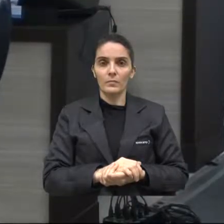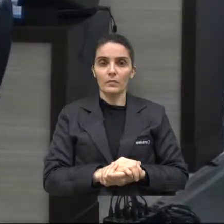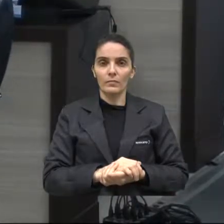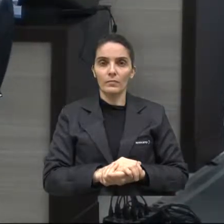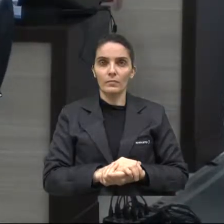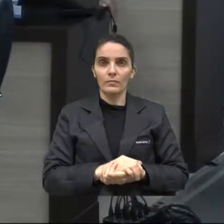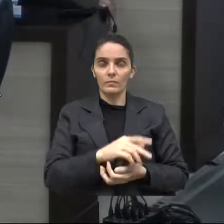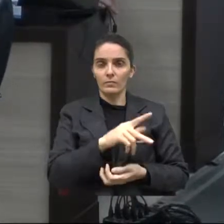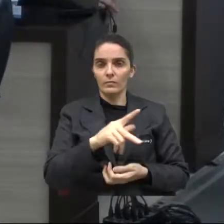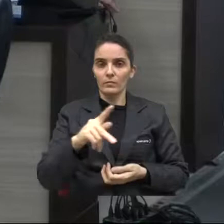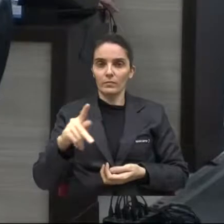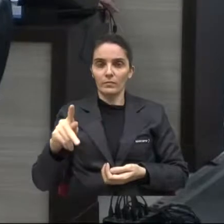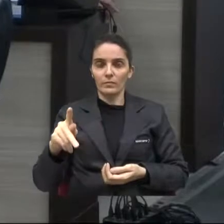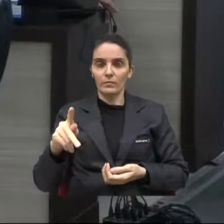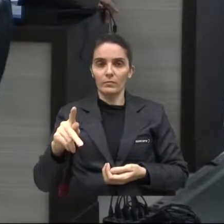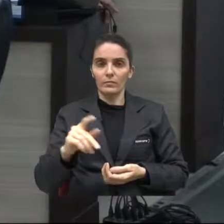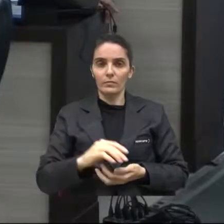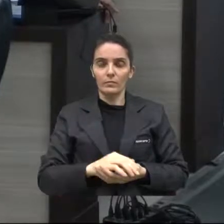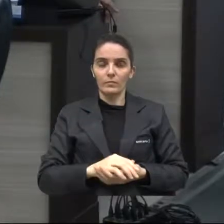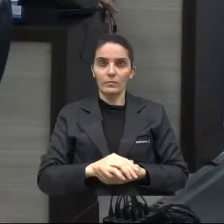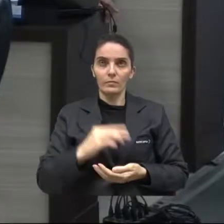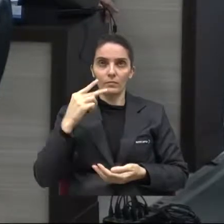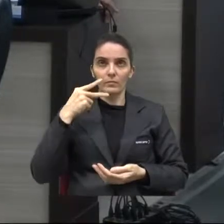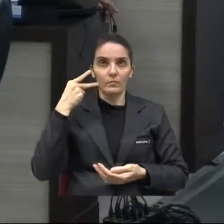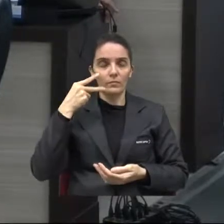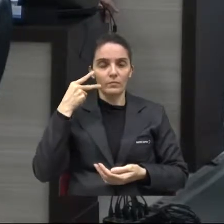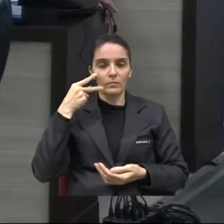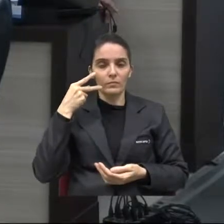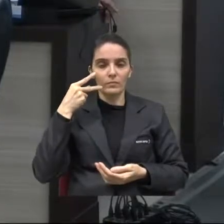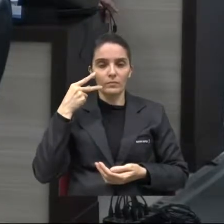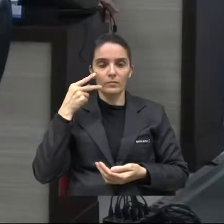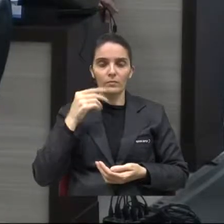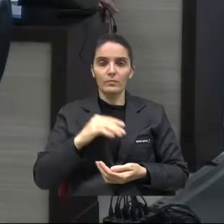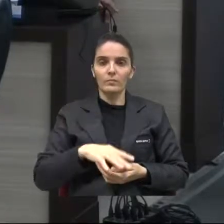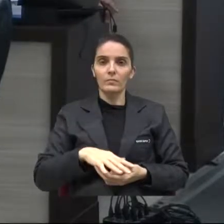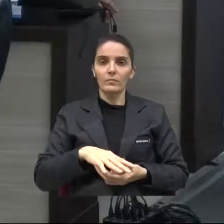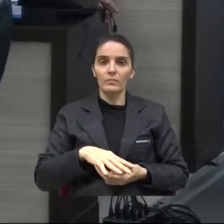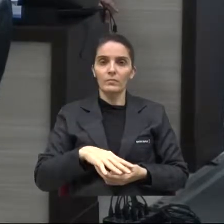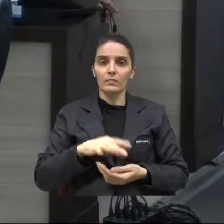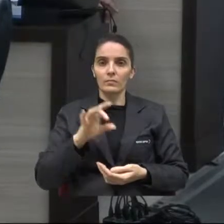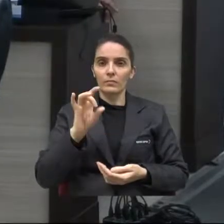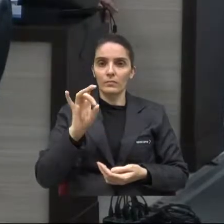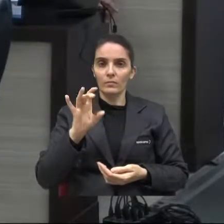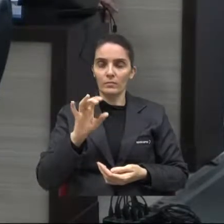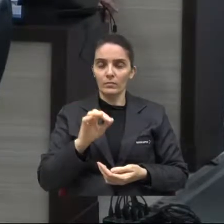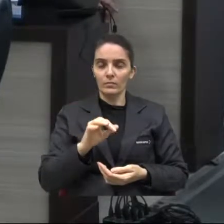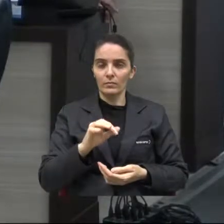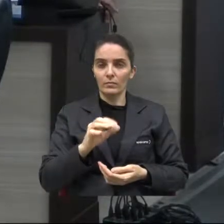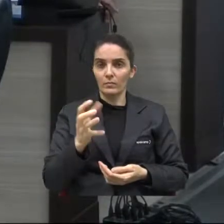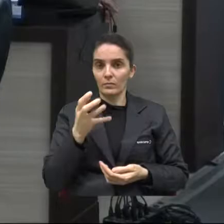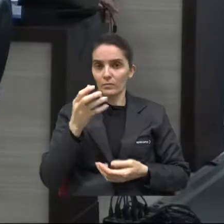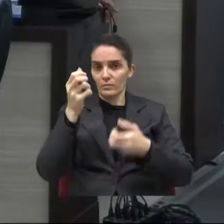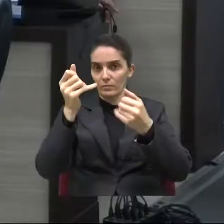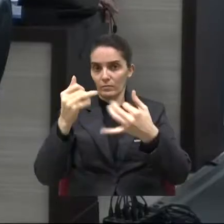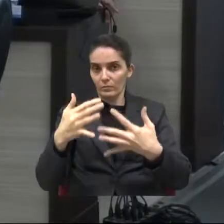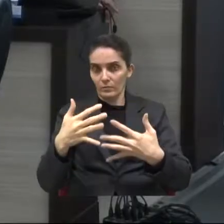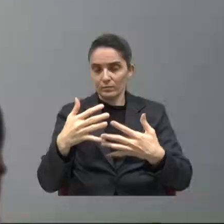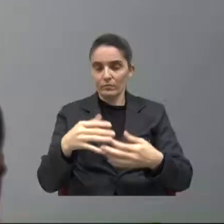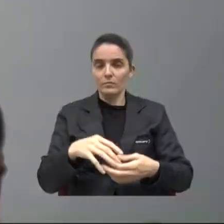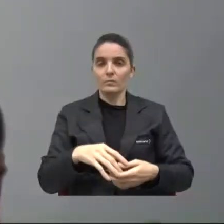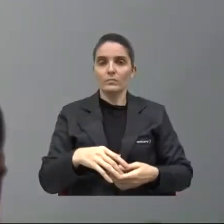Senhor presidente, senhoras e senhores vereadores, eu sou completamente favorável ao projeto